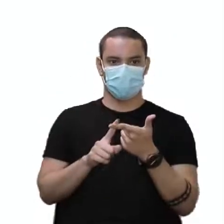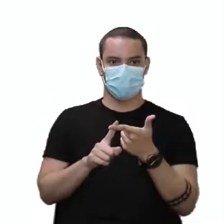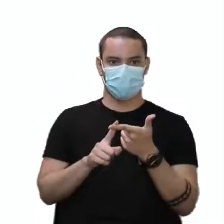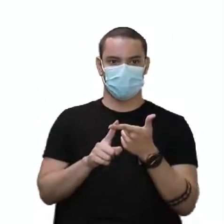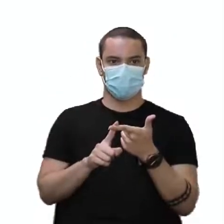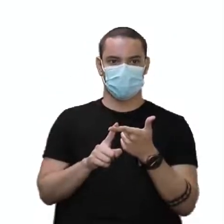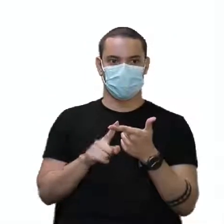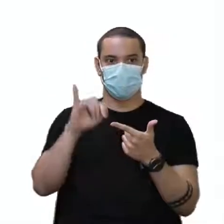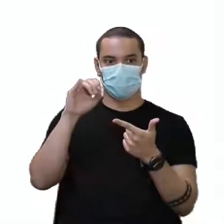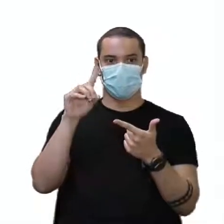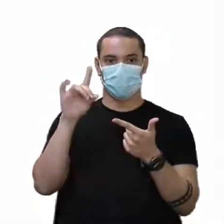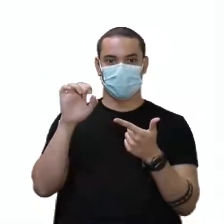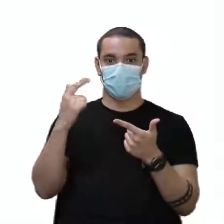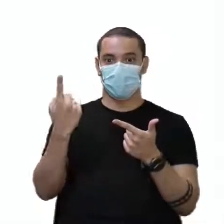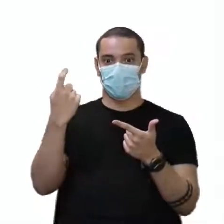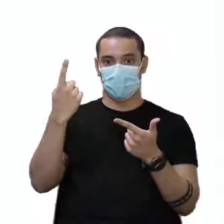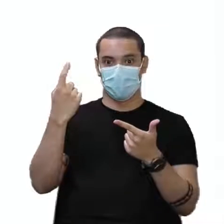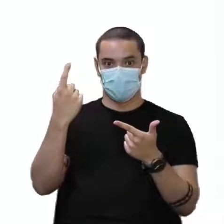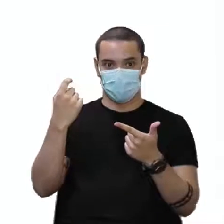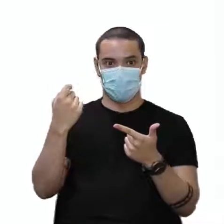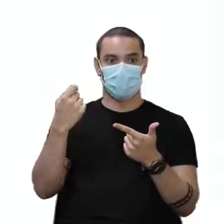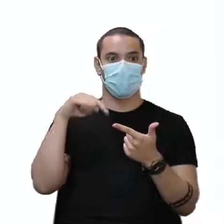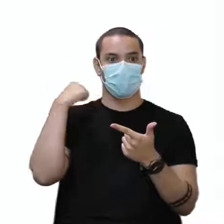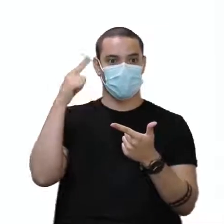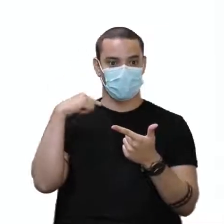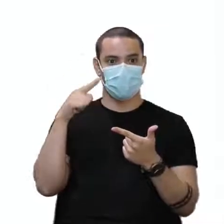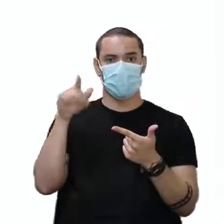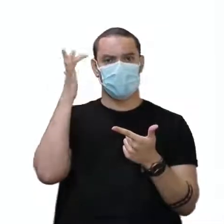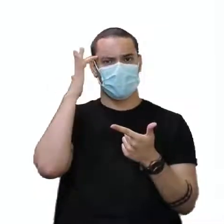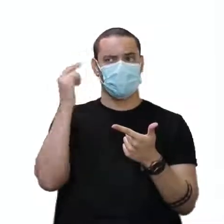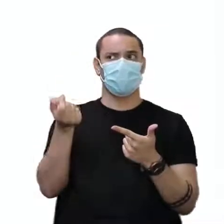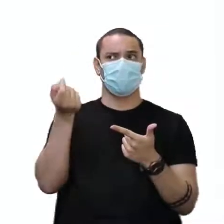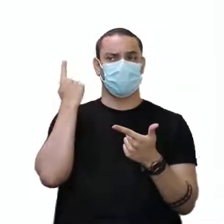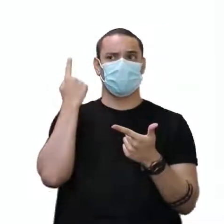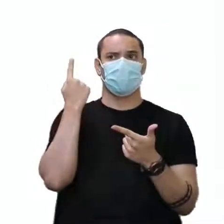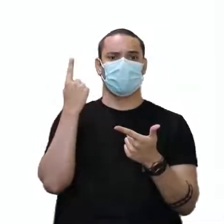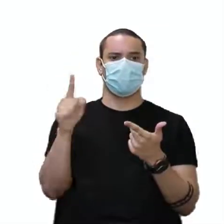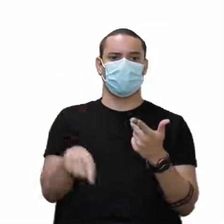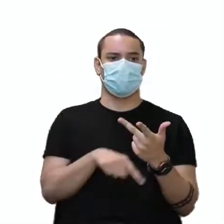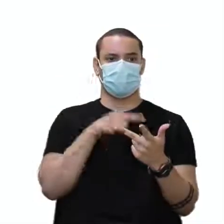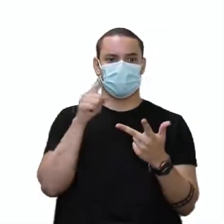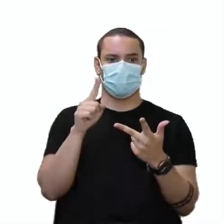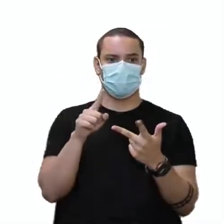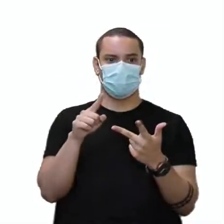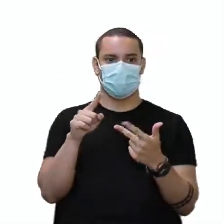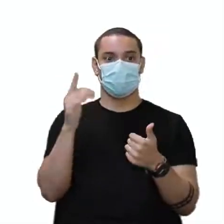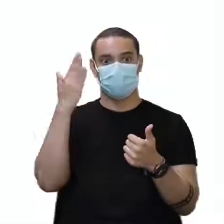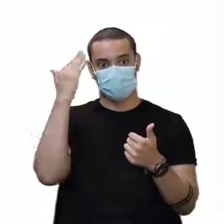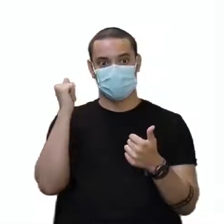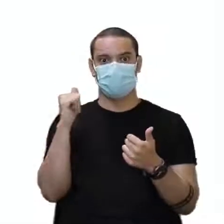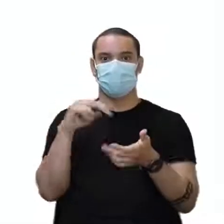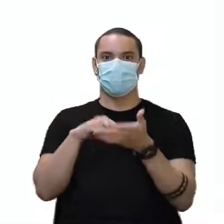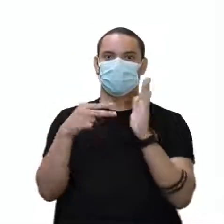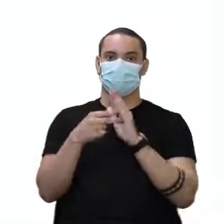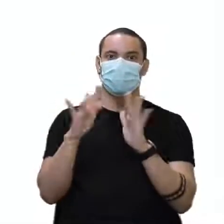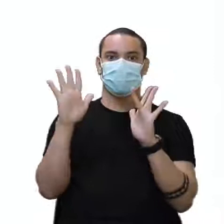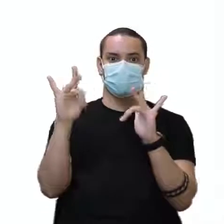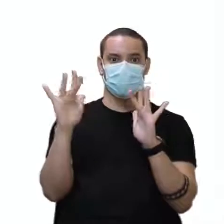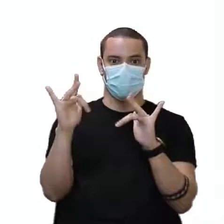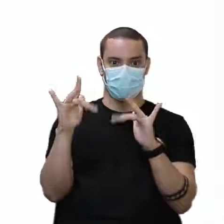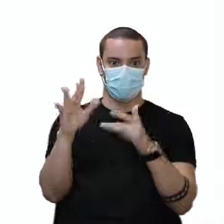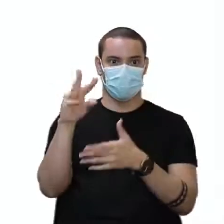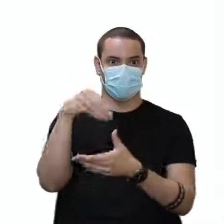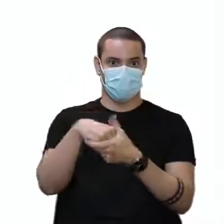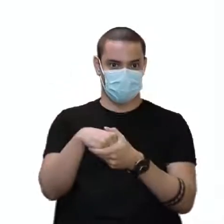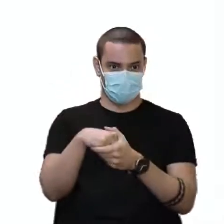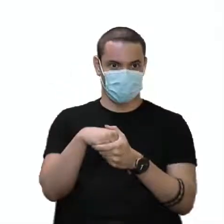é a única namorada maluca que John teve e Garfield acha isso estranho. Então, a gente já sabe que tem a ver com alguma coisa com namorada aqui,